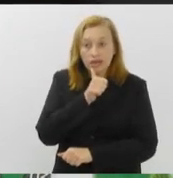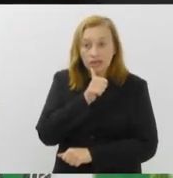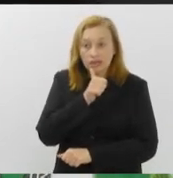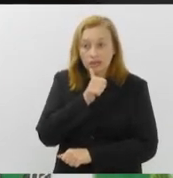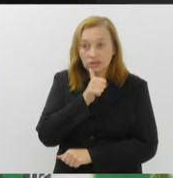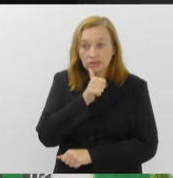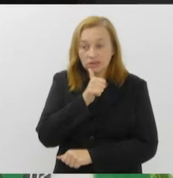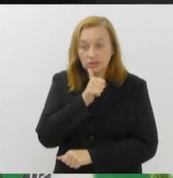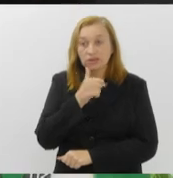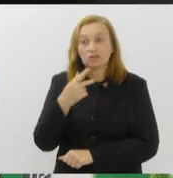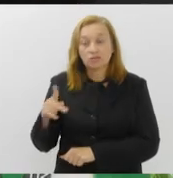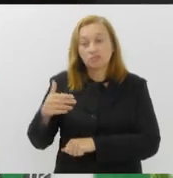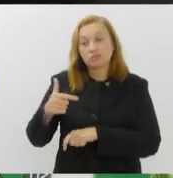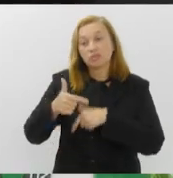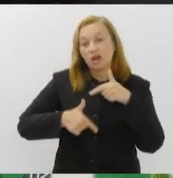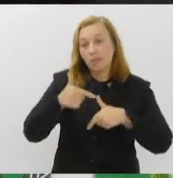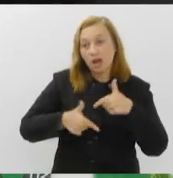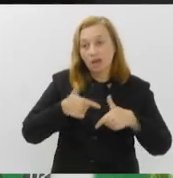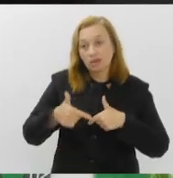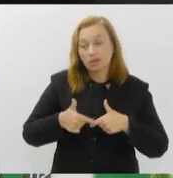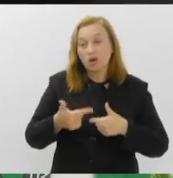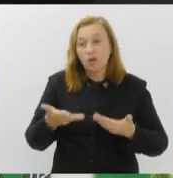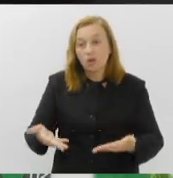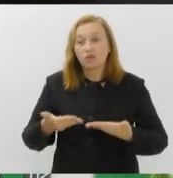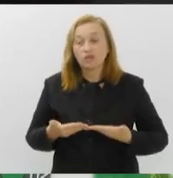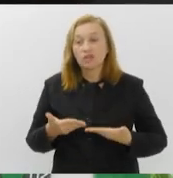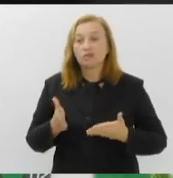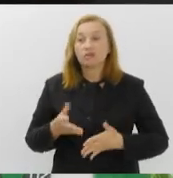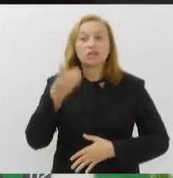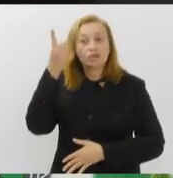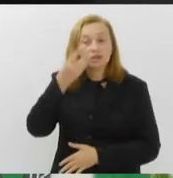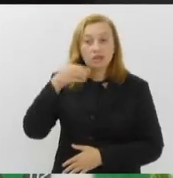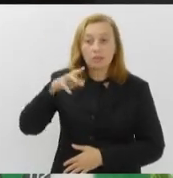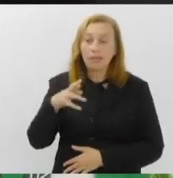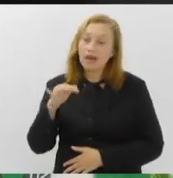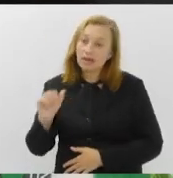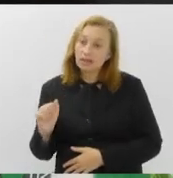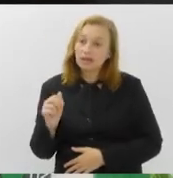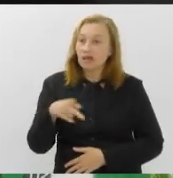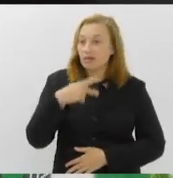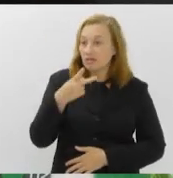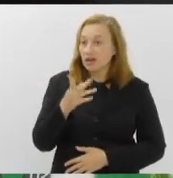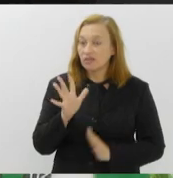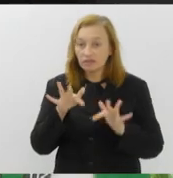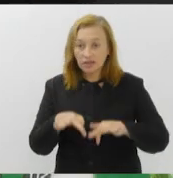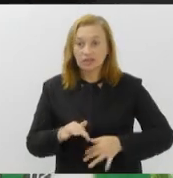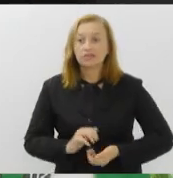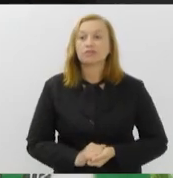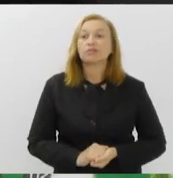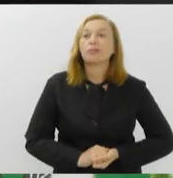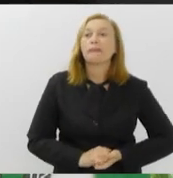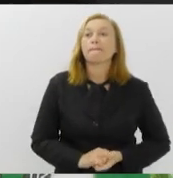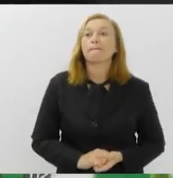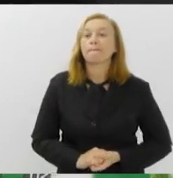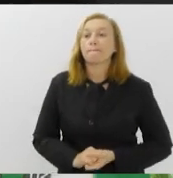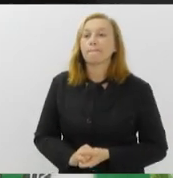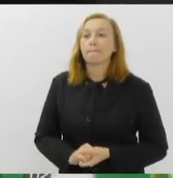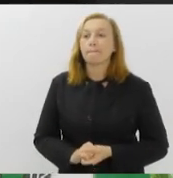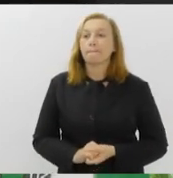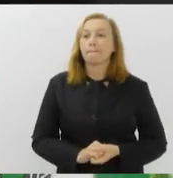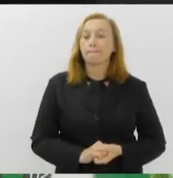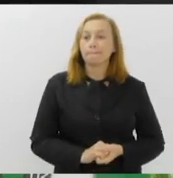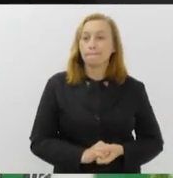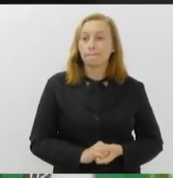nessas suas funções. Eu convido agora a deputada Marina para que possa fazer as suas considerações finais. Estão